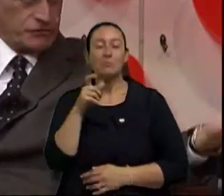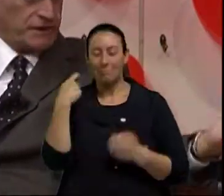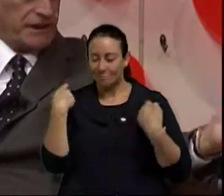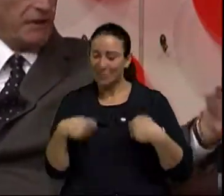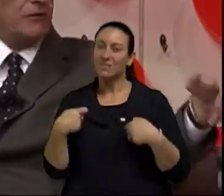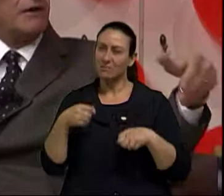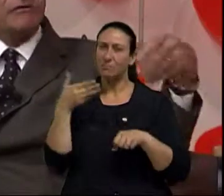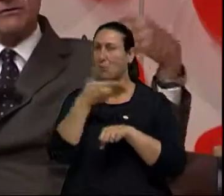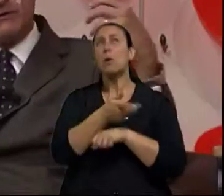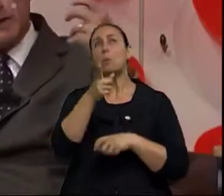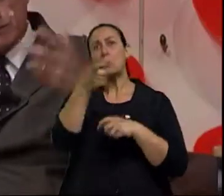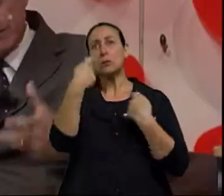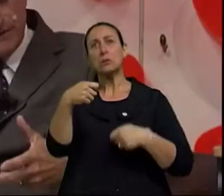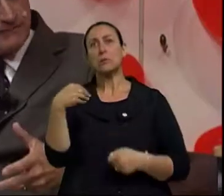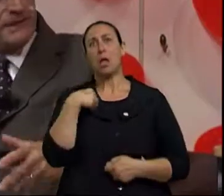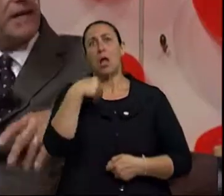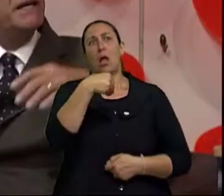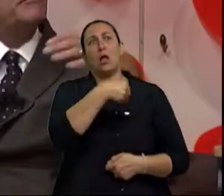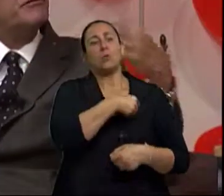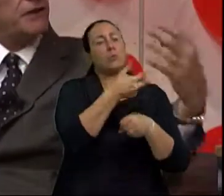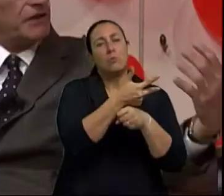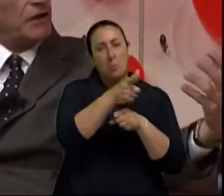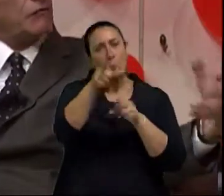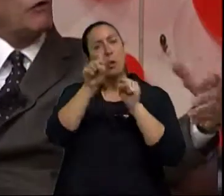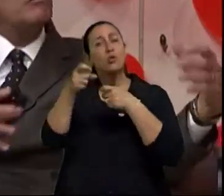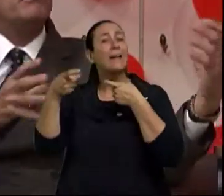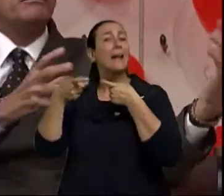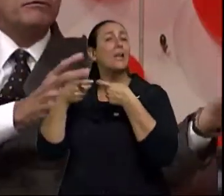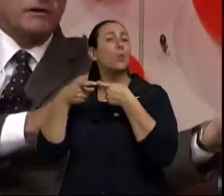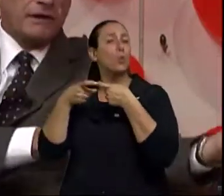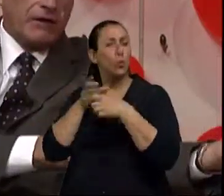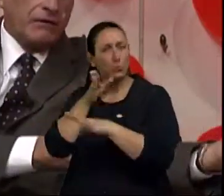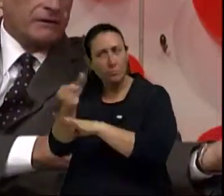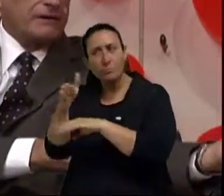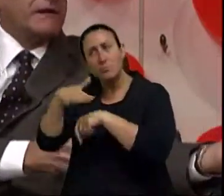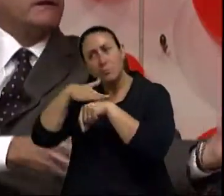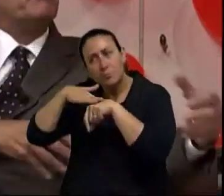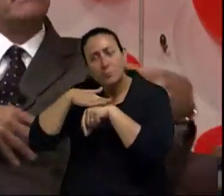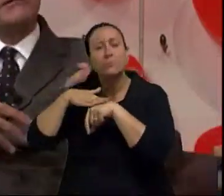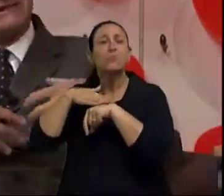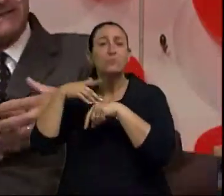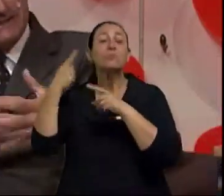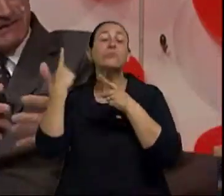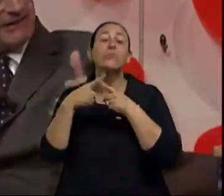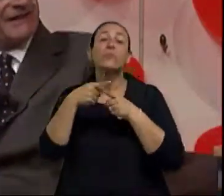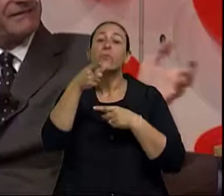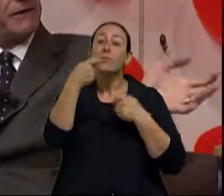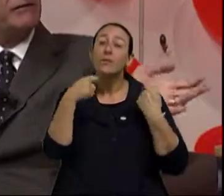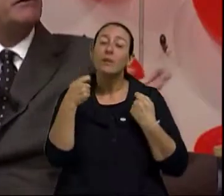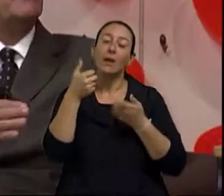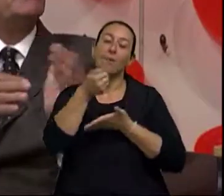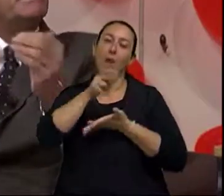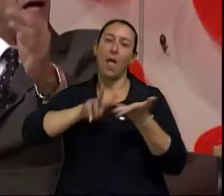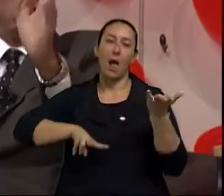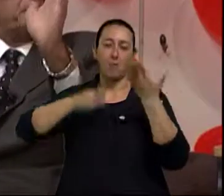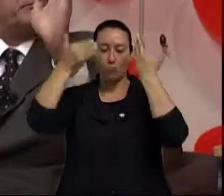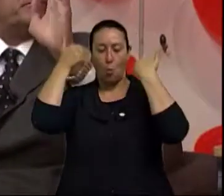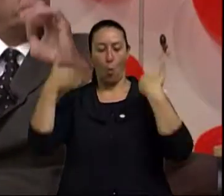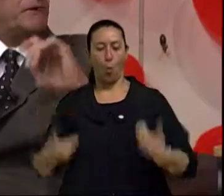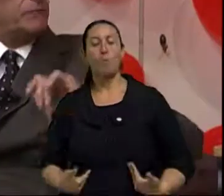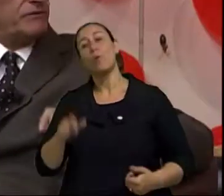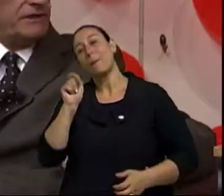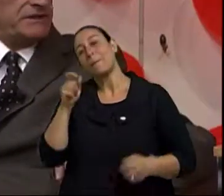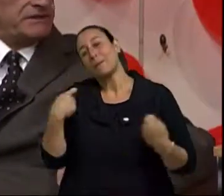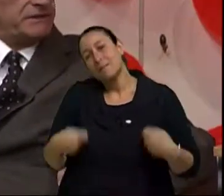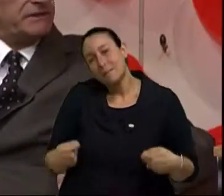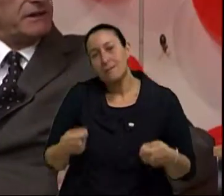ser com o seu clínico geral, com o seu médico da família, enfim, com algum profissional que possa fazer essa avaliação e orientá-la